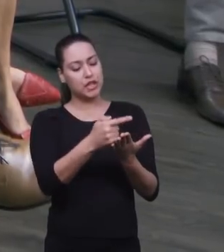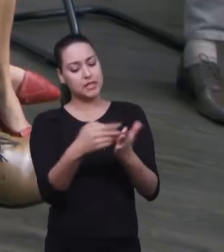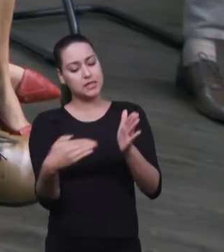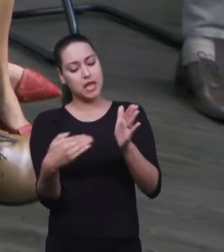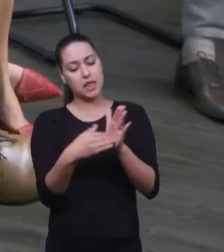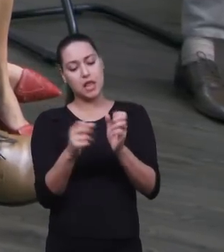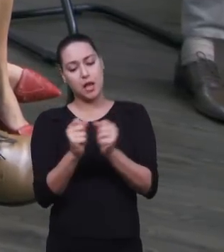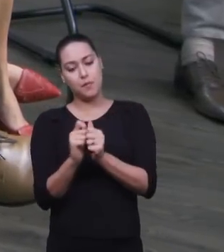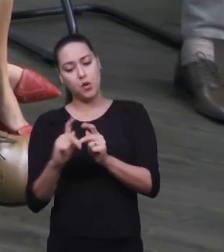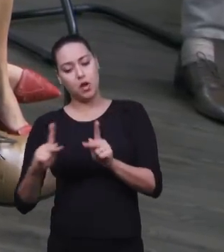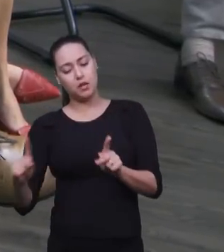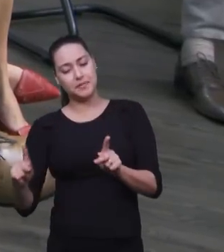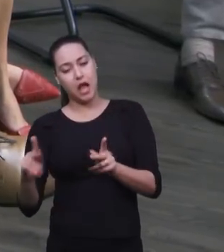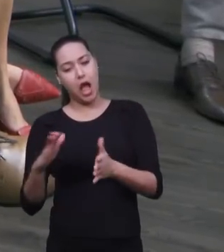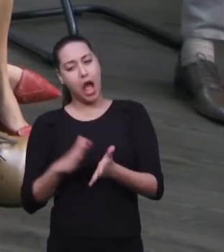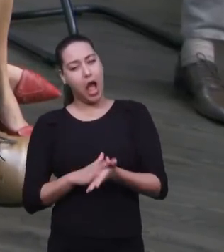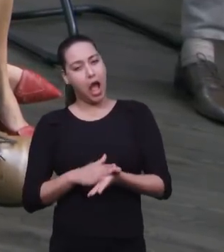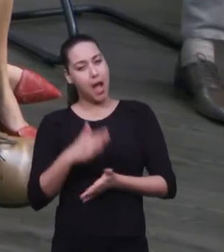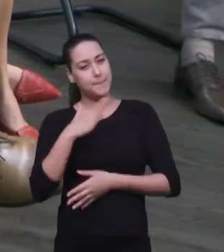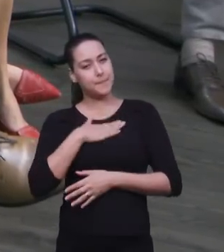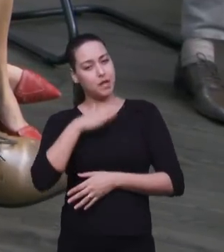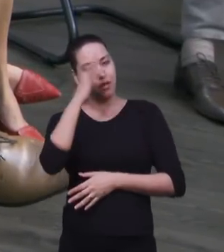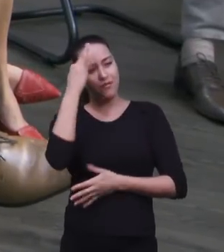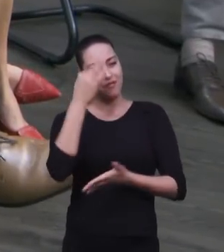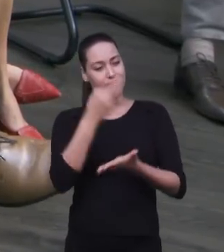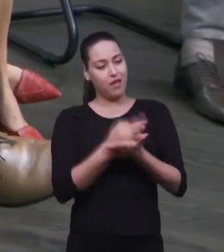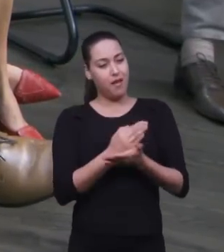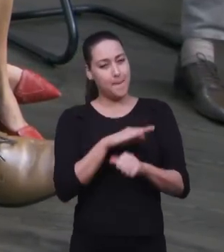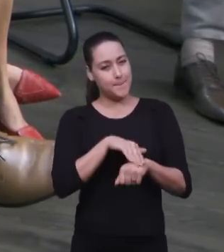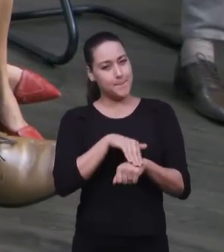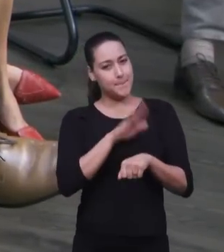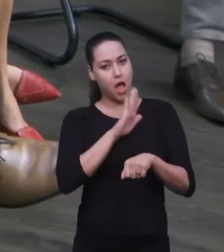Gênesis e Apocalipse, então eu fiquei com mais fé. Não. A